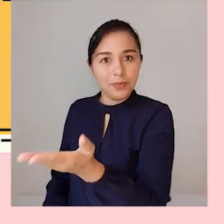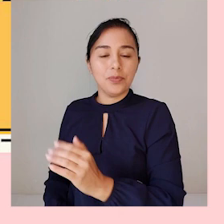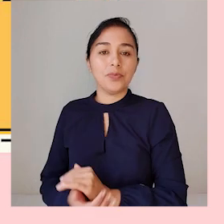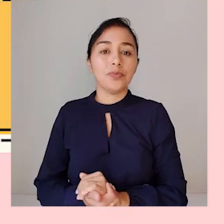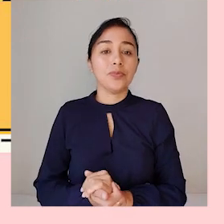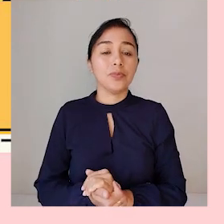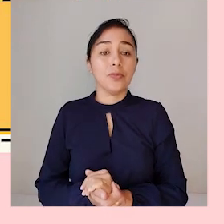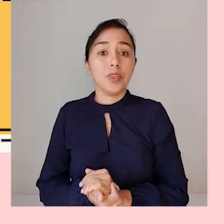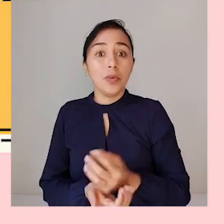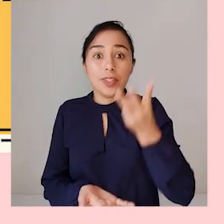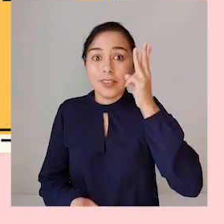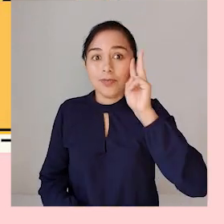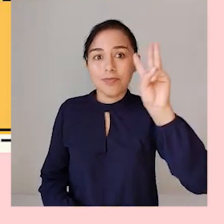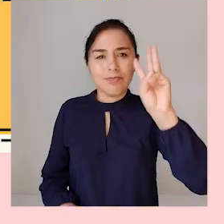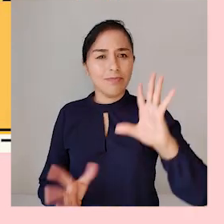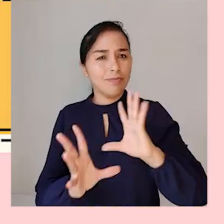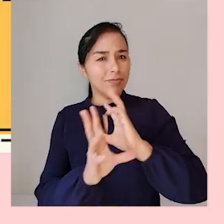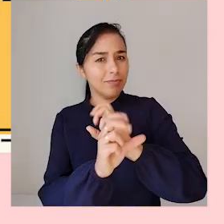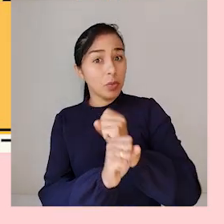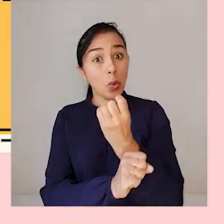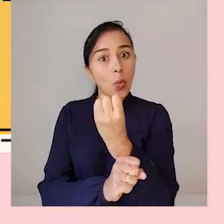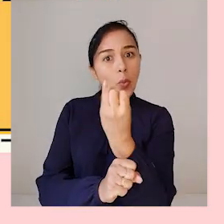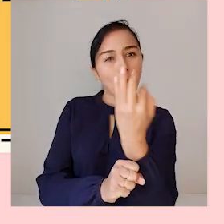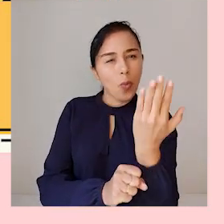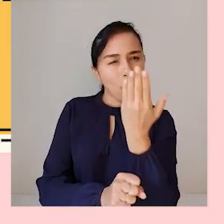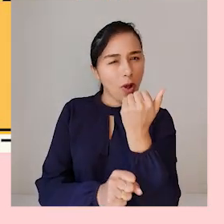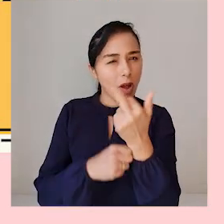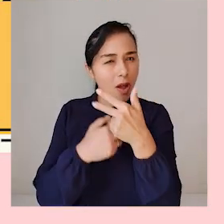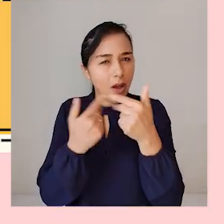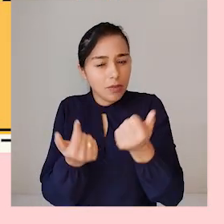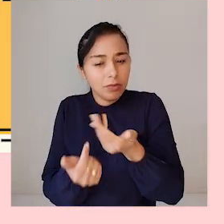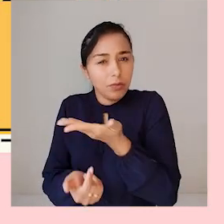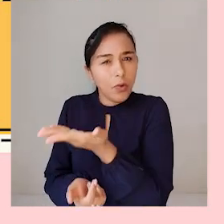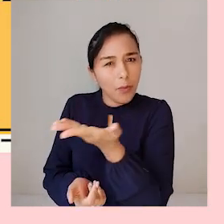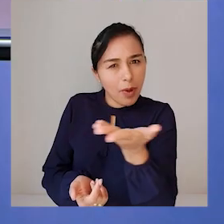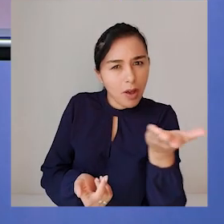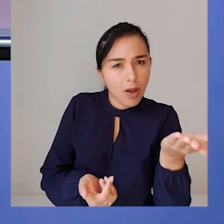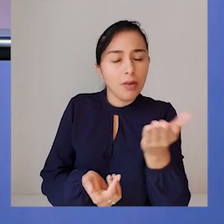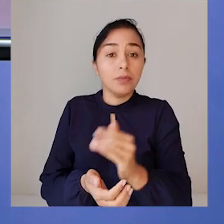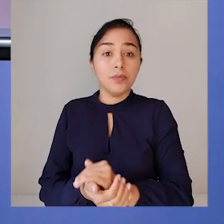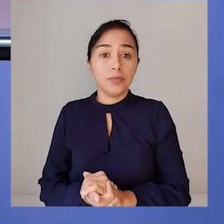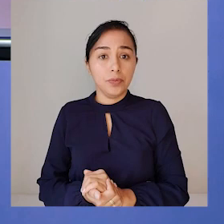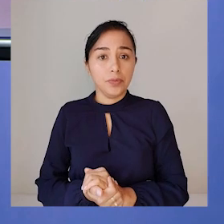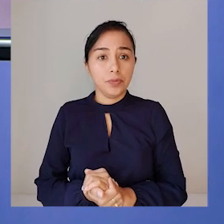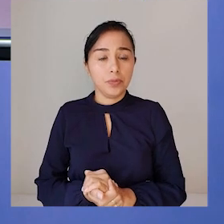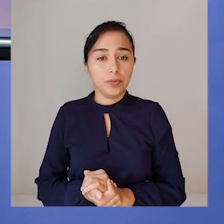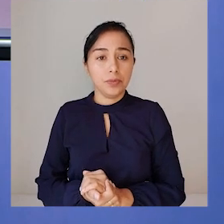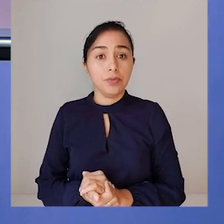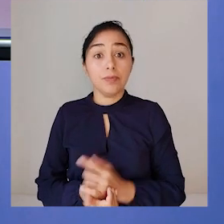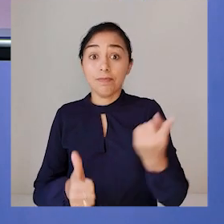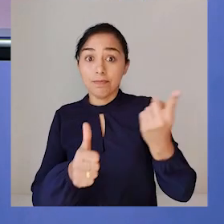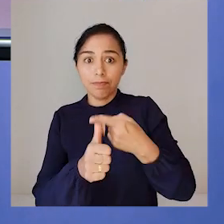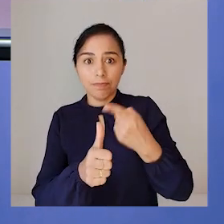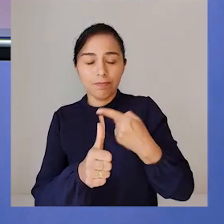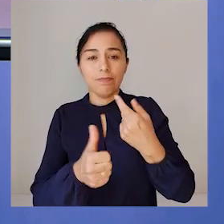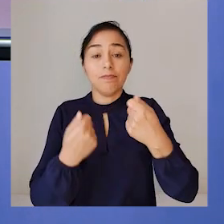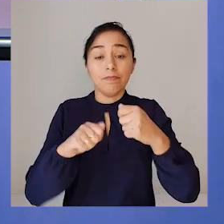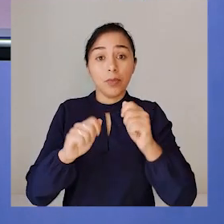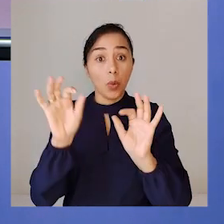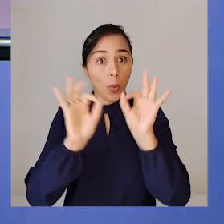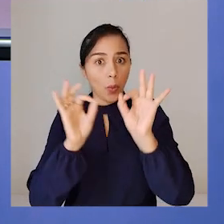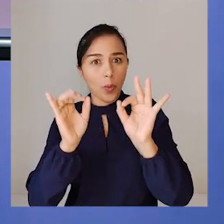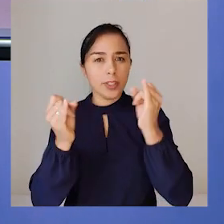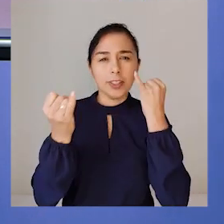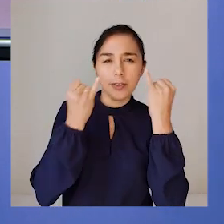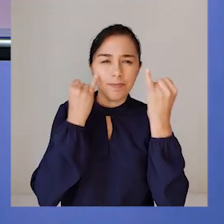quantas refeições foram servidas no total nesse restaurante? A primeira coisa que nós vamos fazer é identificar os